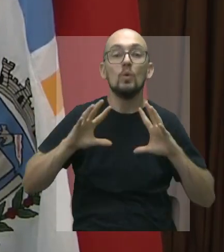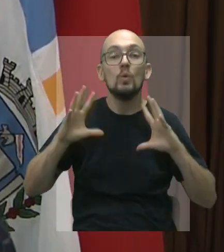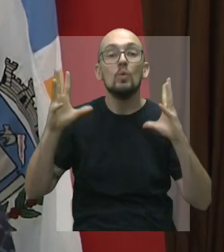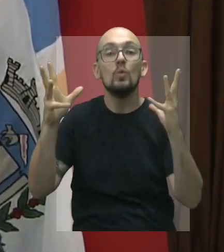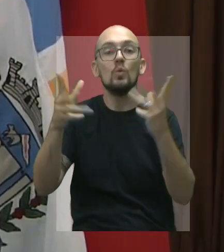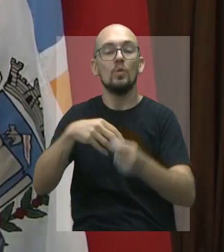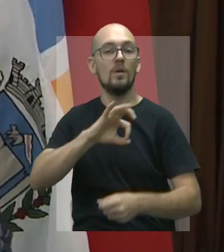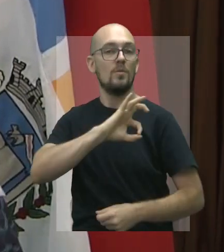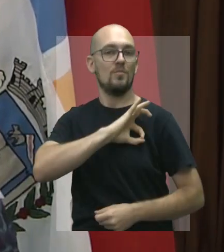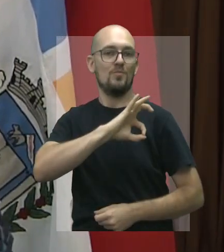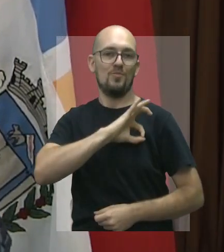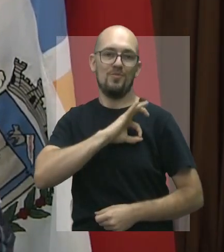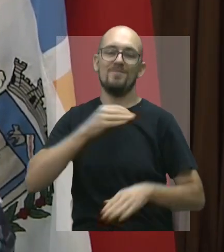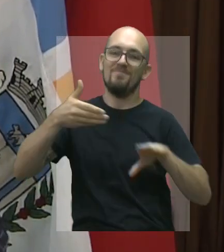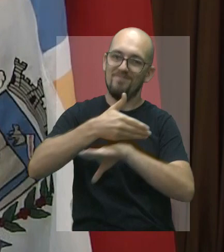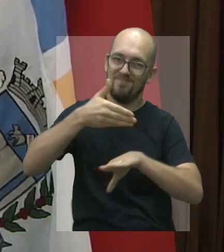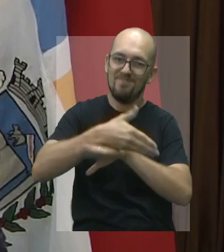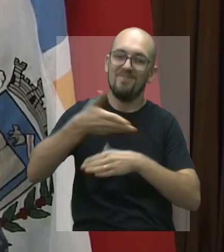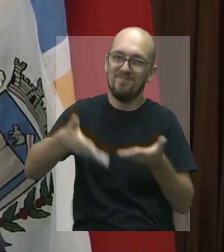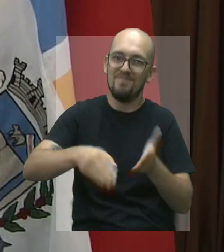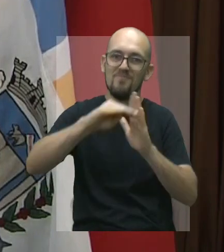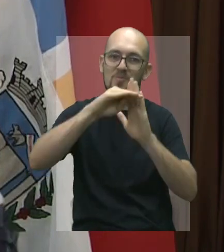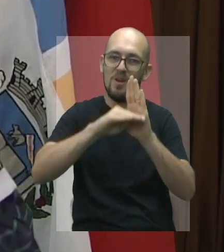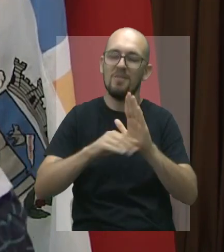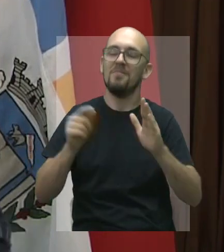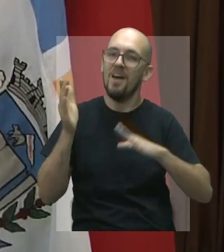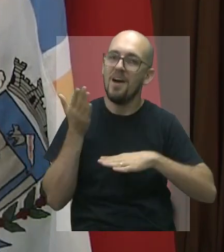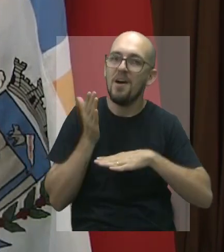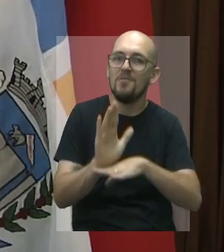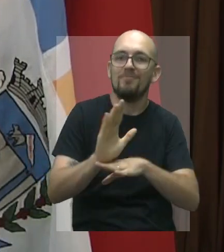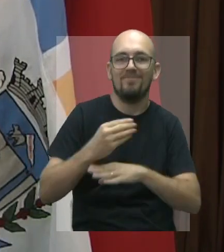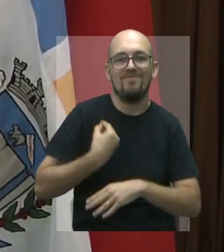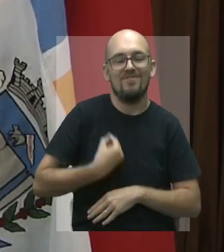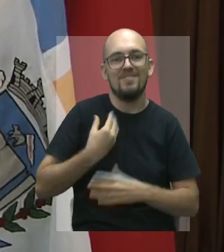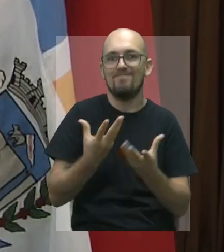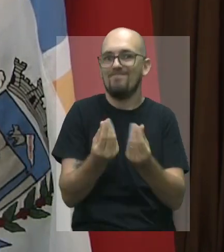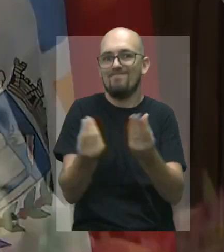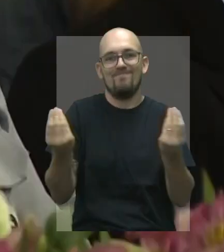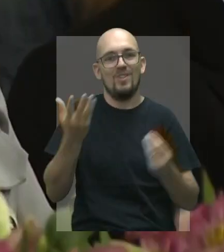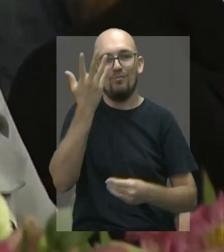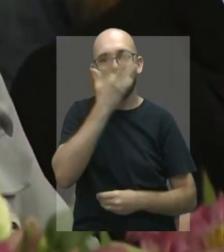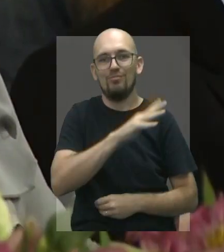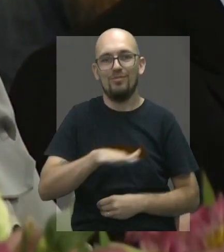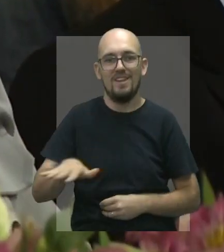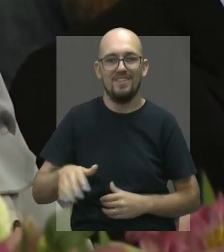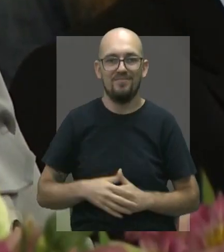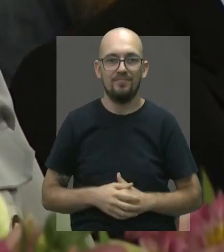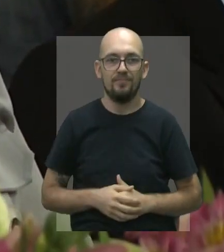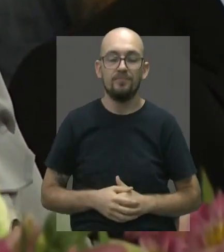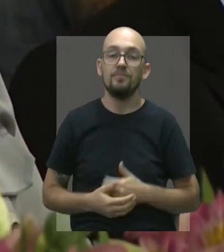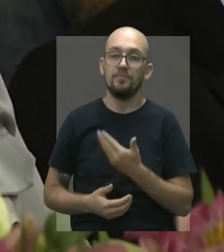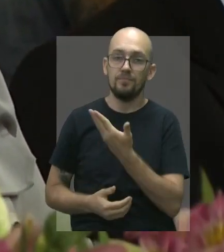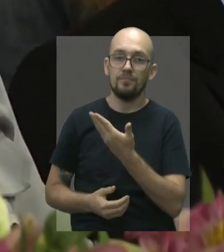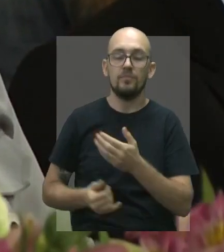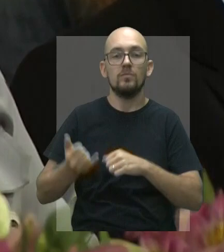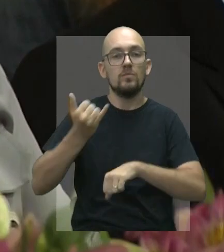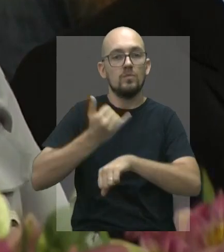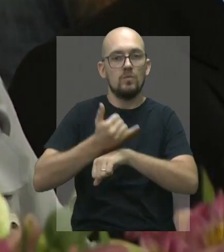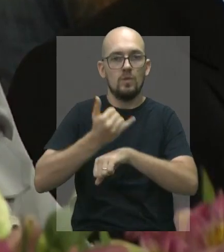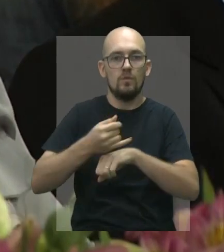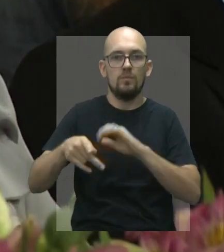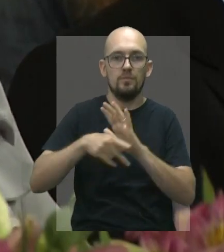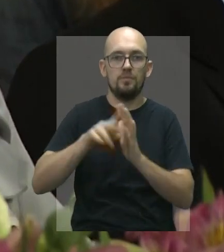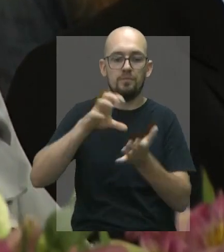militares envolvidos neste programa que faz a diferença na vida de tanta gente. O comandante do 27º